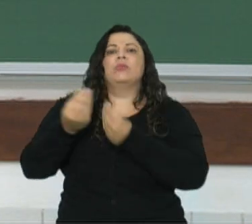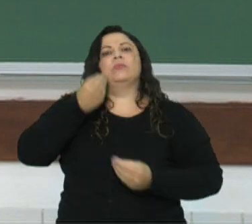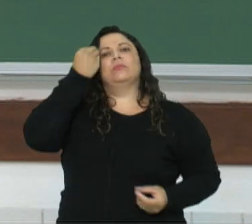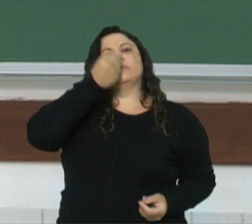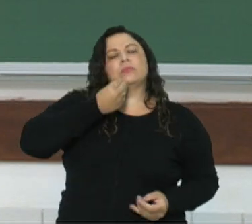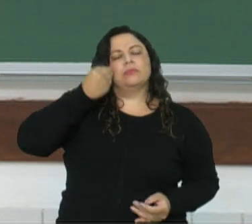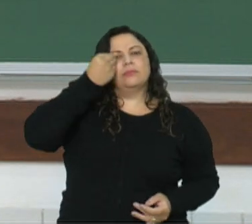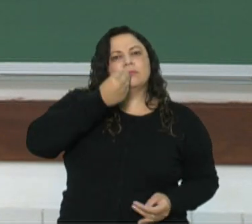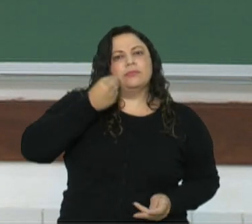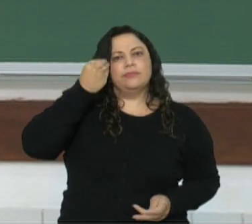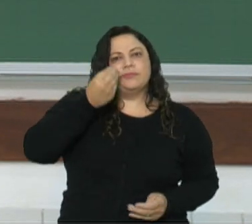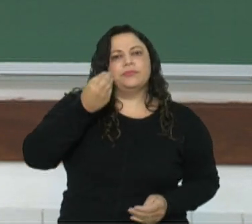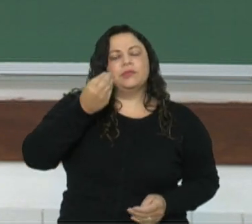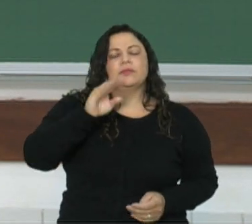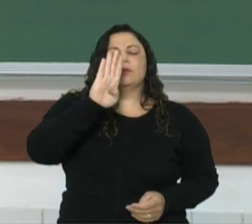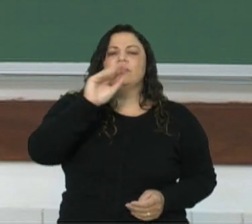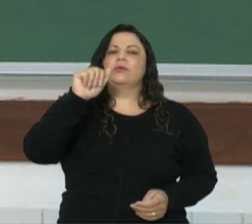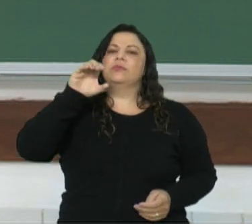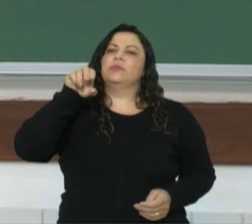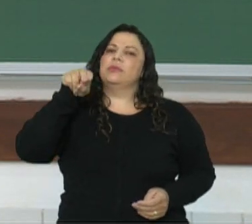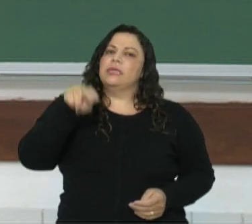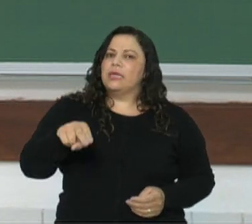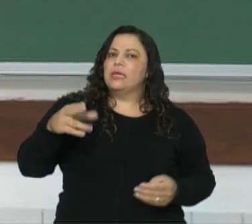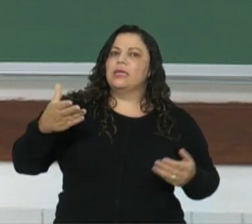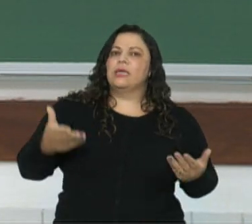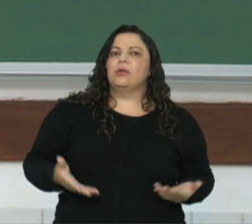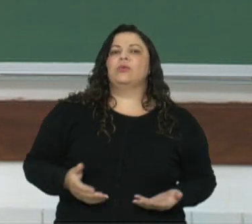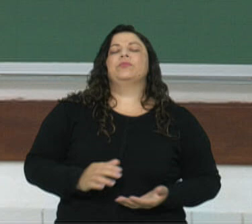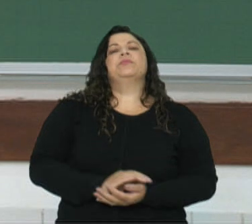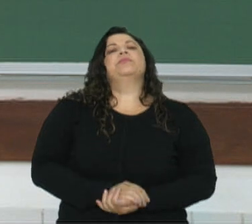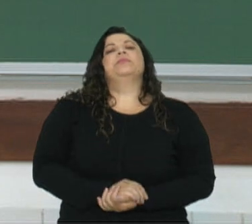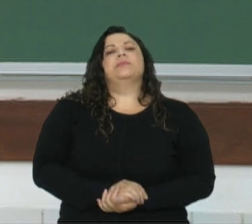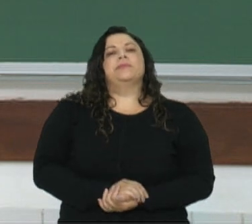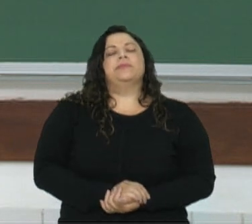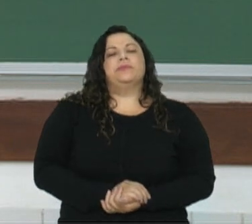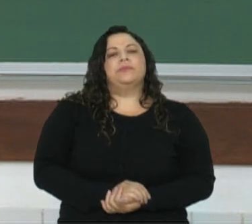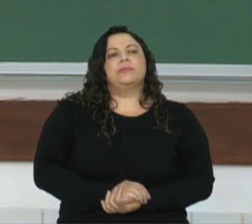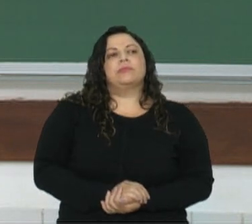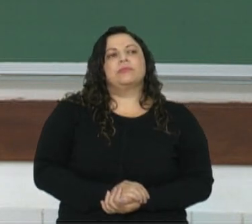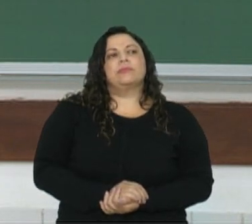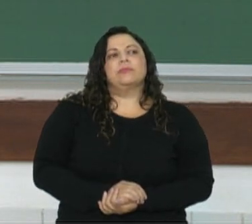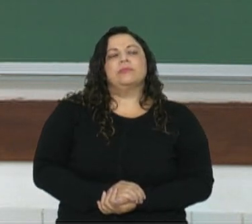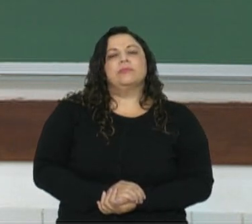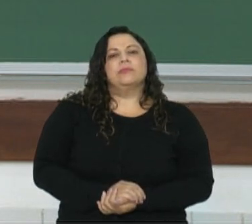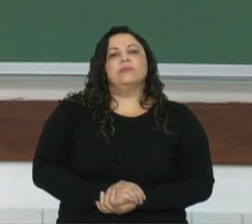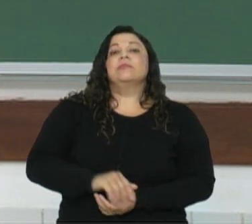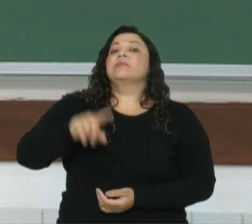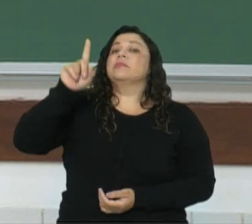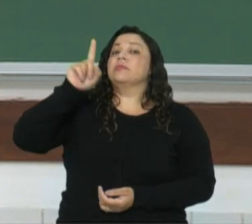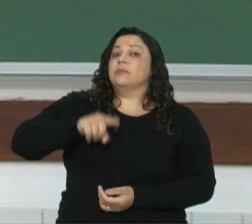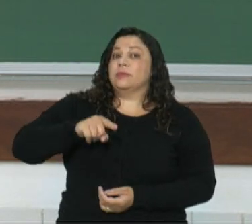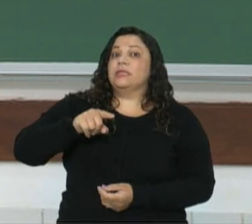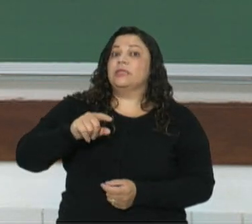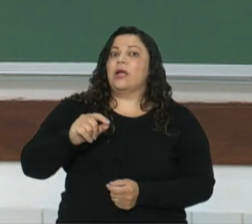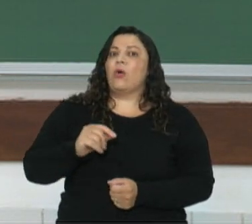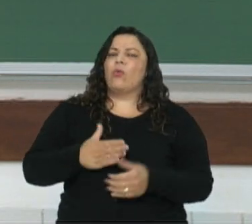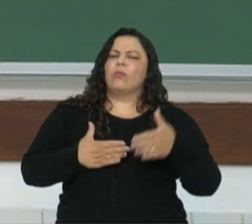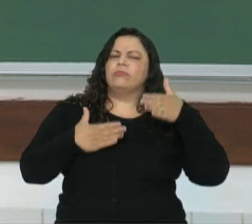experimental do Francis Bacon. Então, isso funciona de limitar